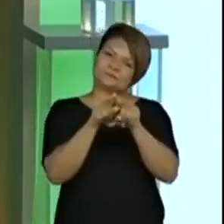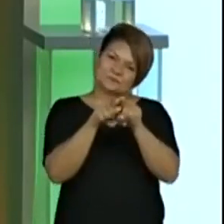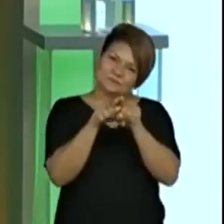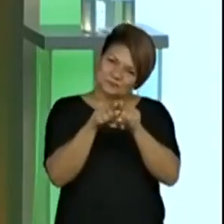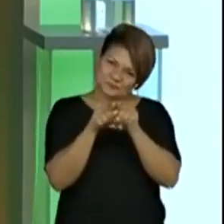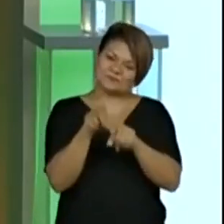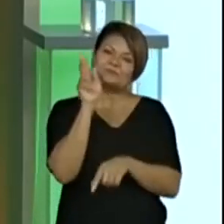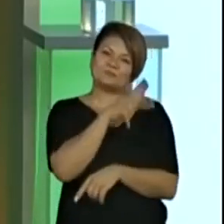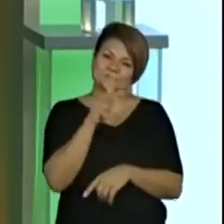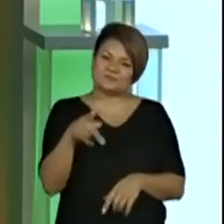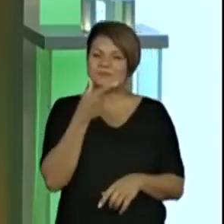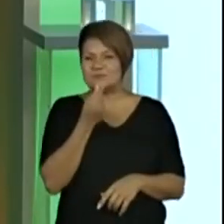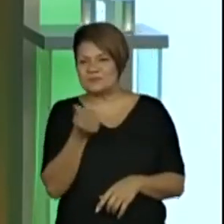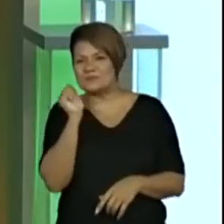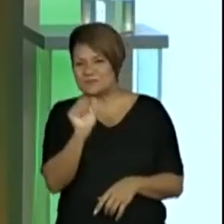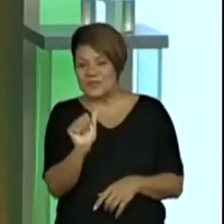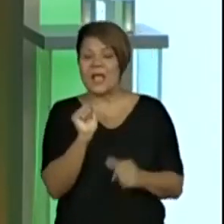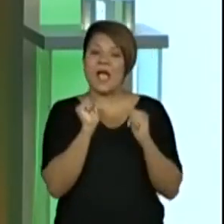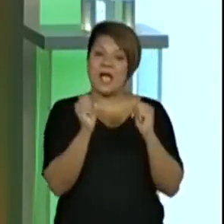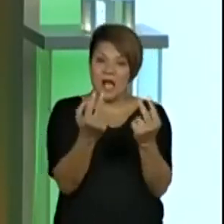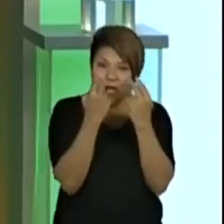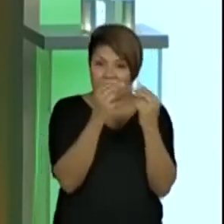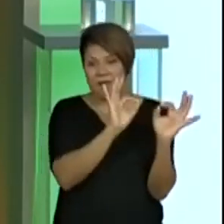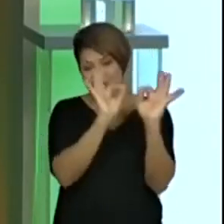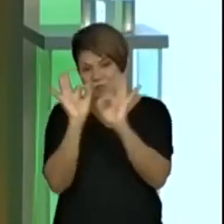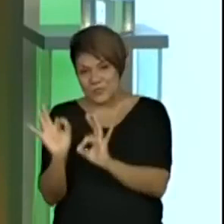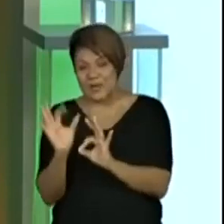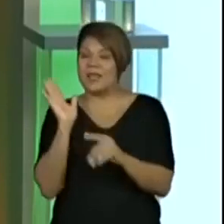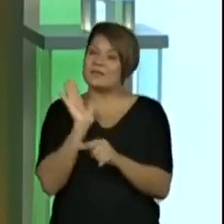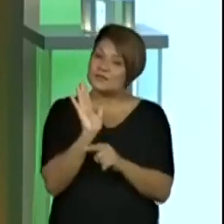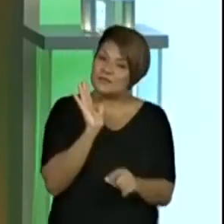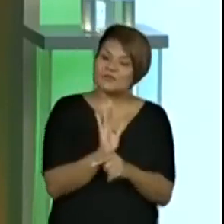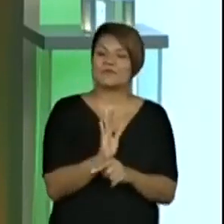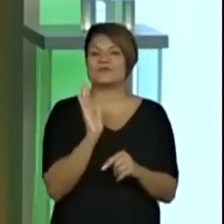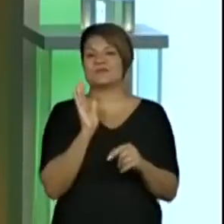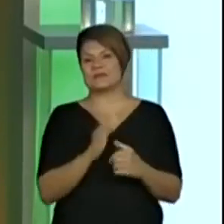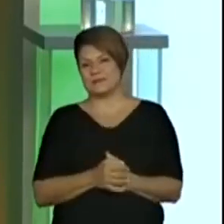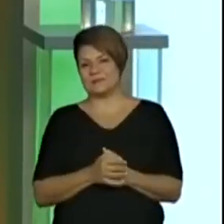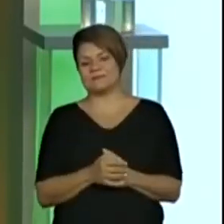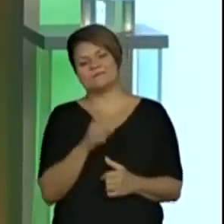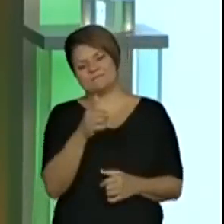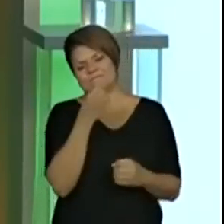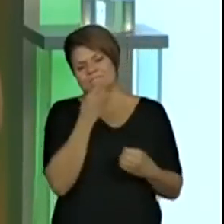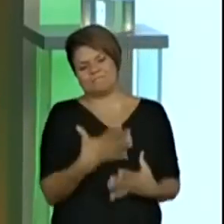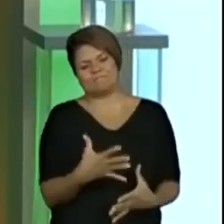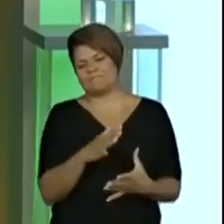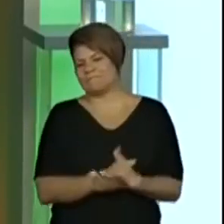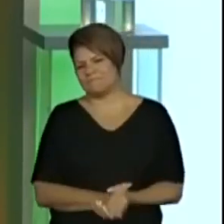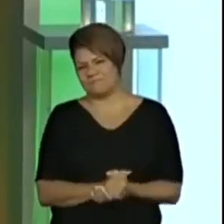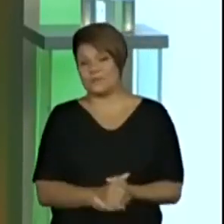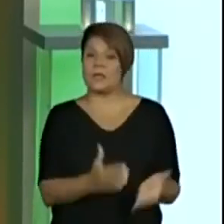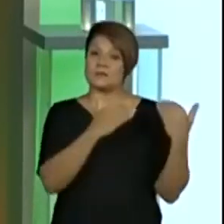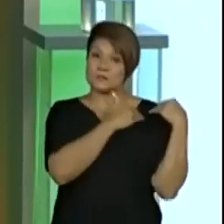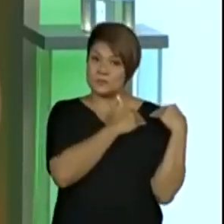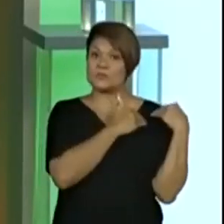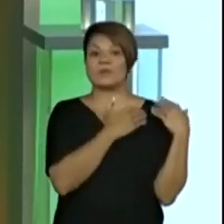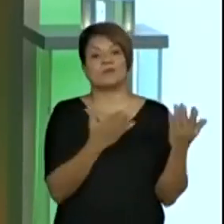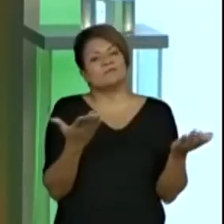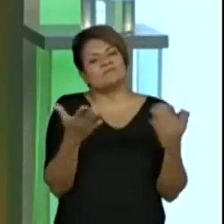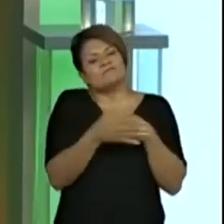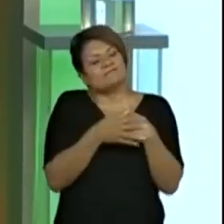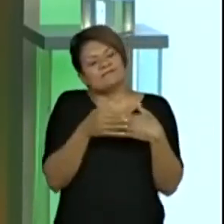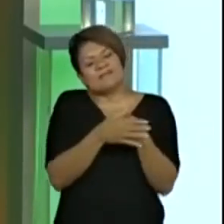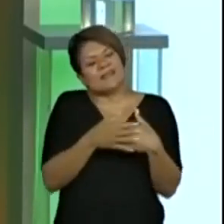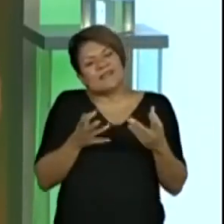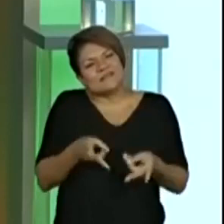de professores e professoras que nos acompanham, nos ajudam, nos auxiliam. Isso é sempre muito bom. E aos responsáveis, o nosso carinho